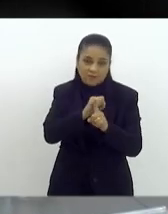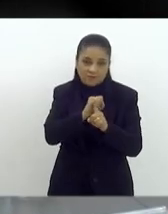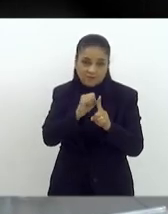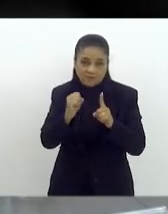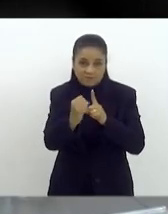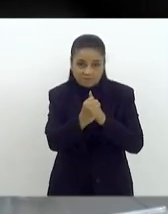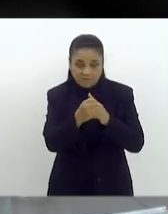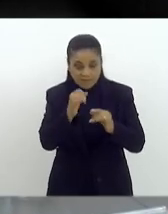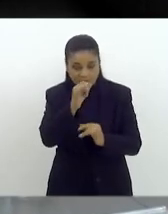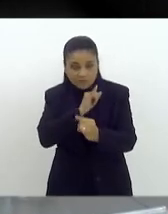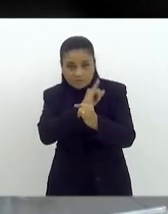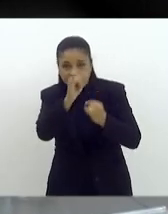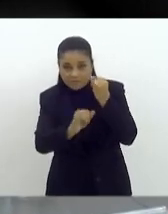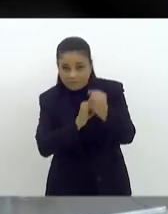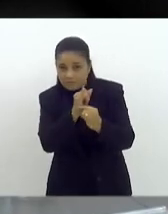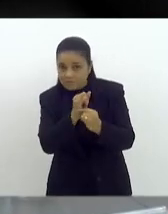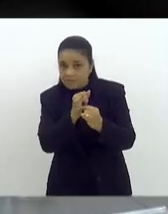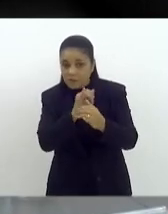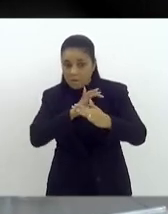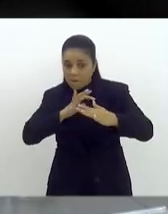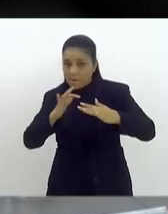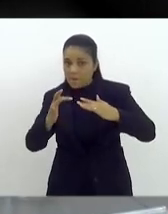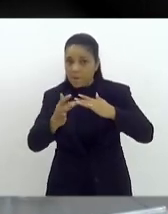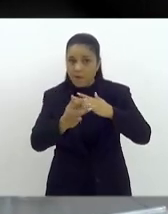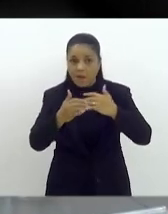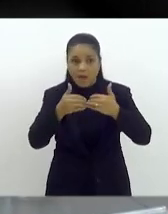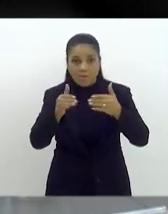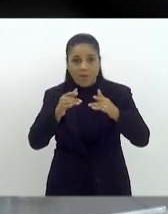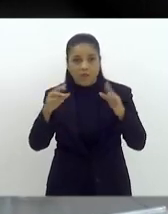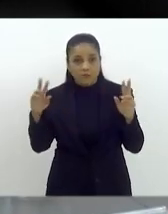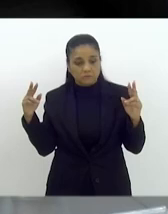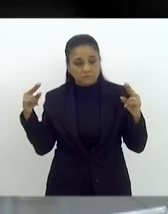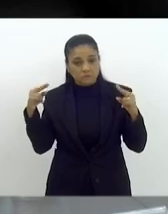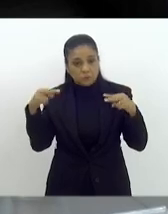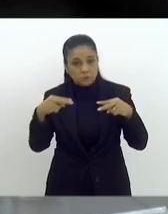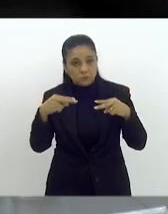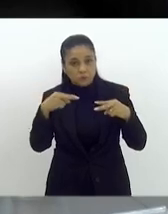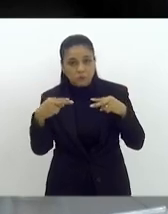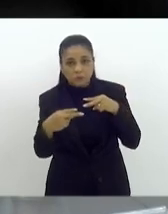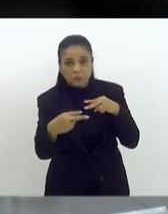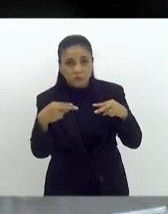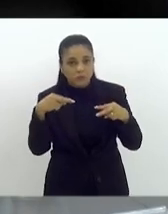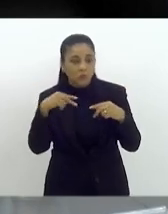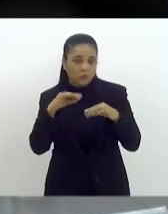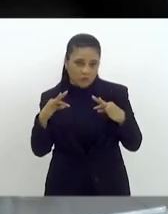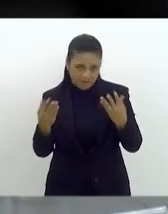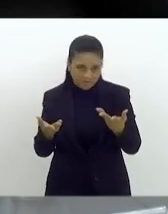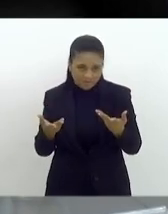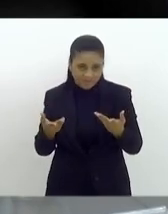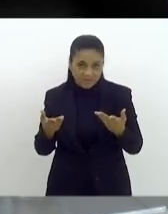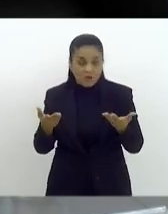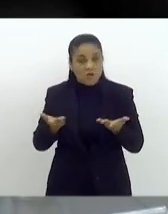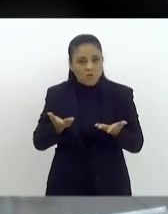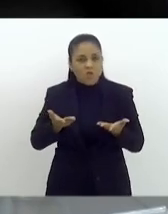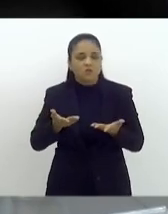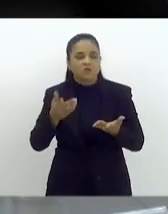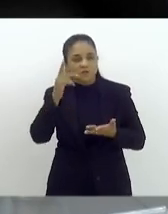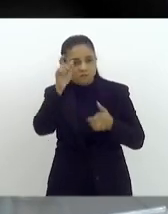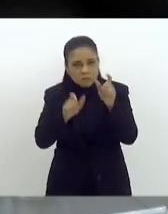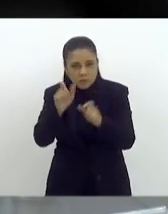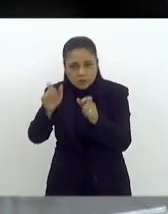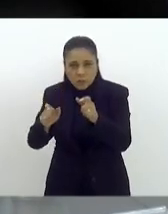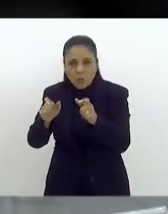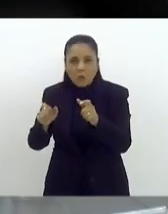infinito né principalmente se for numa conta aberta né e a gente sabe que muitas vezes as pessoas hoje em dia